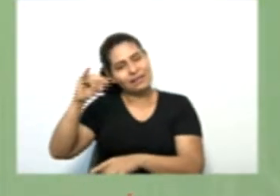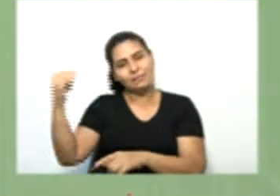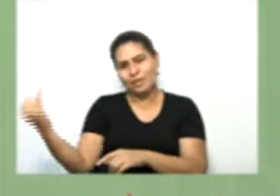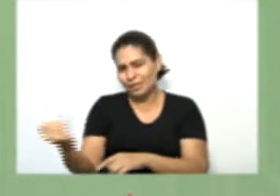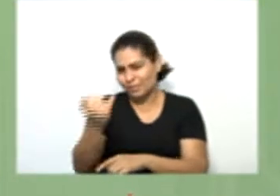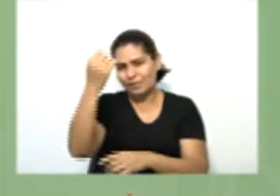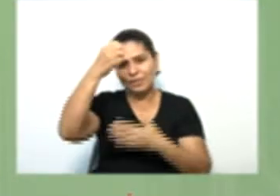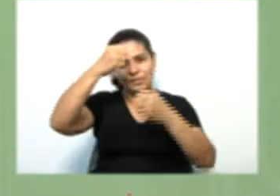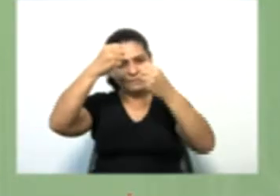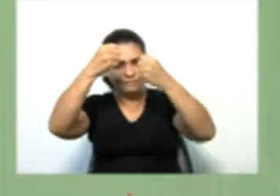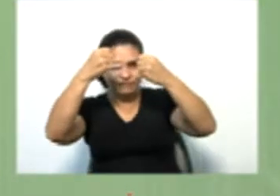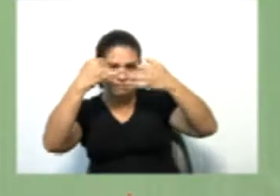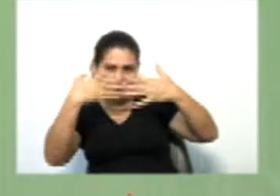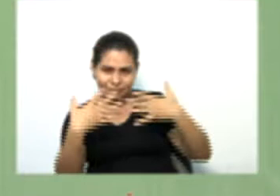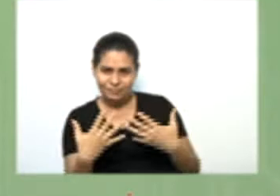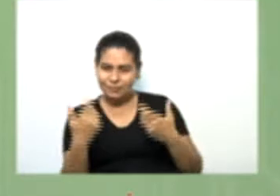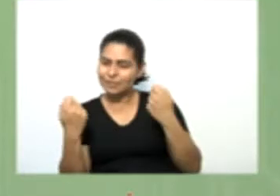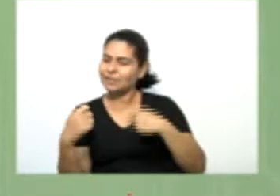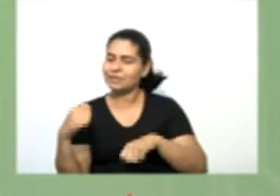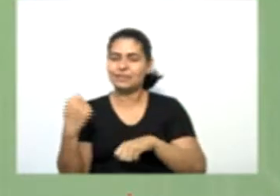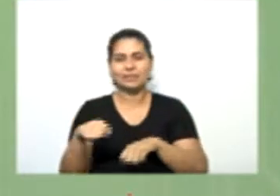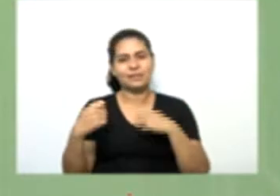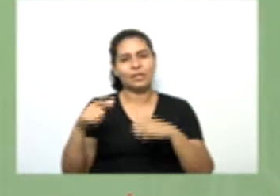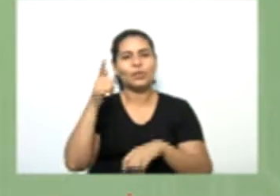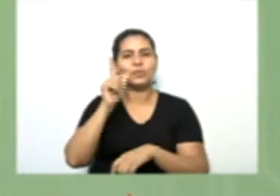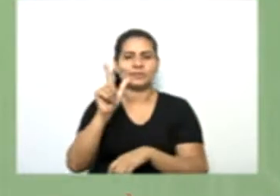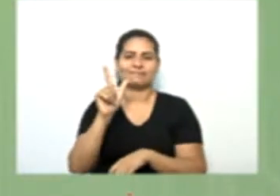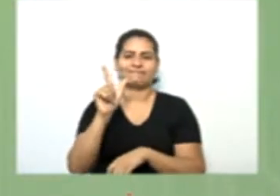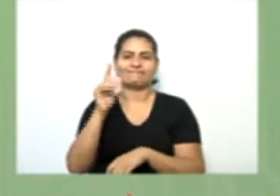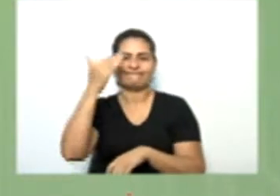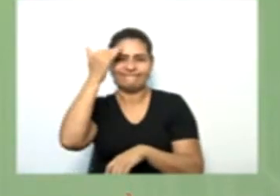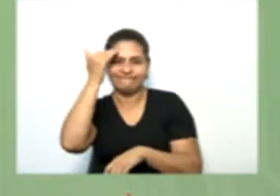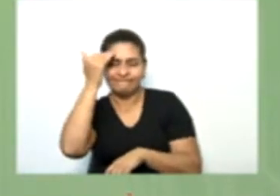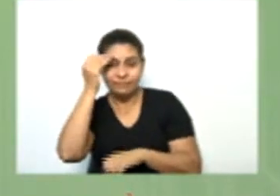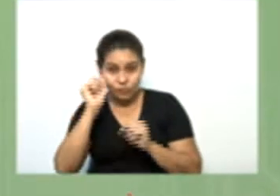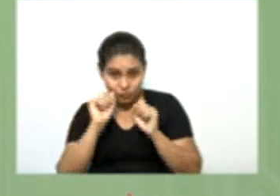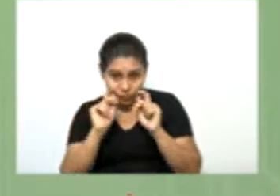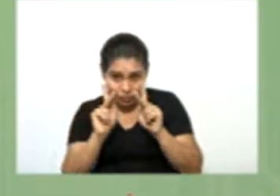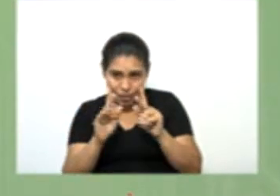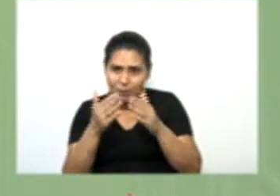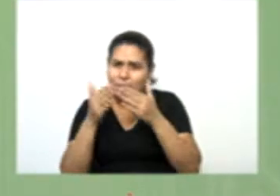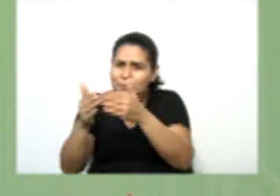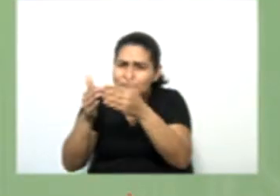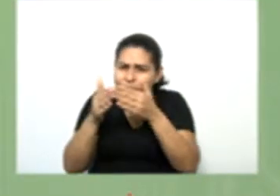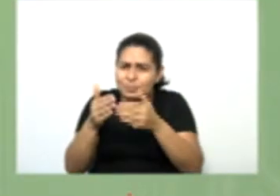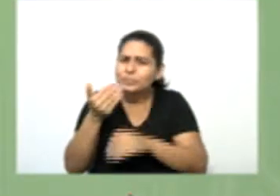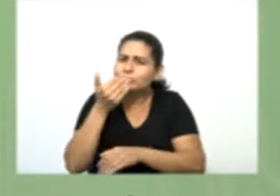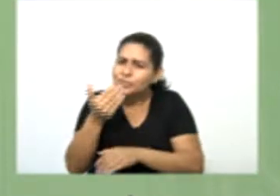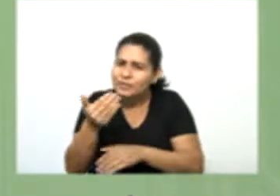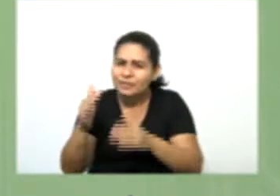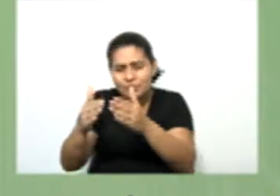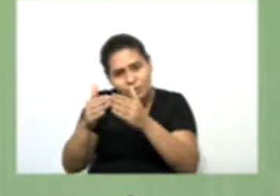aspectos relevantes que devem ser considerados, tá certo? Então, por favor,